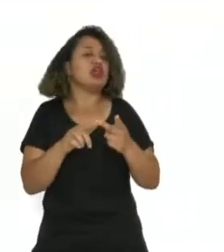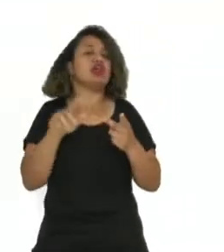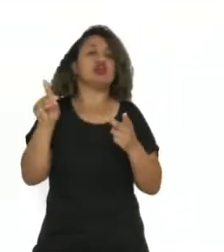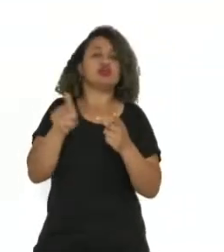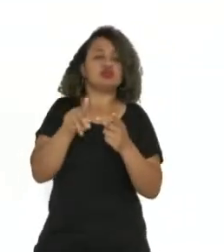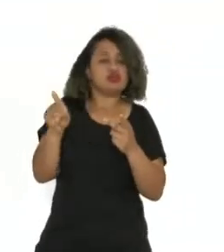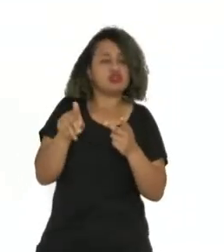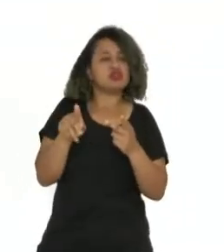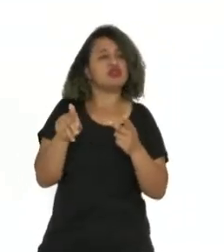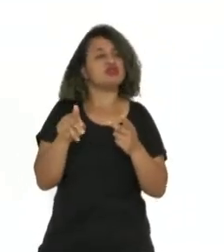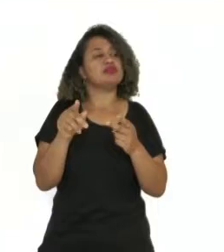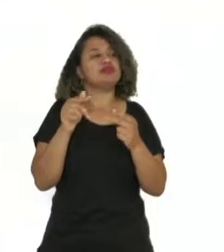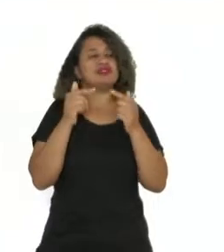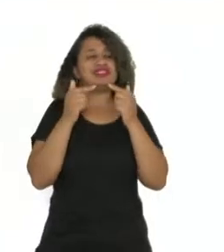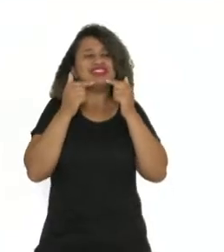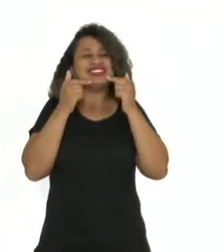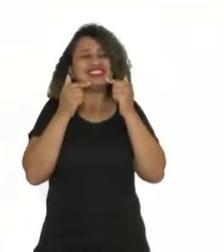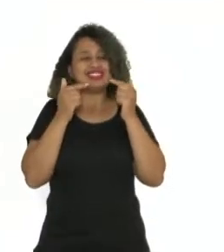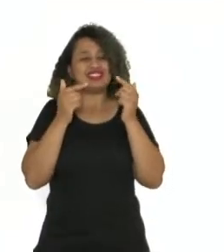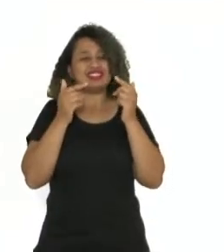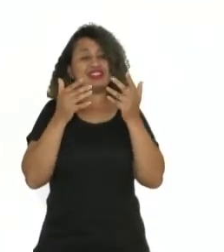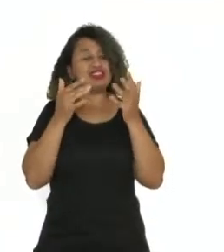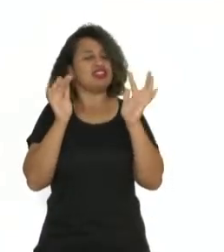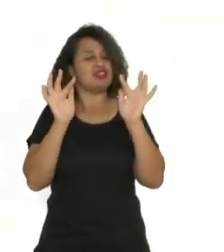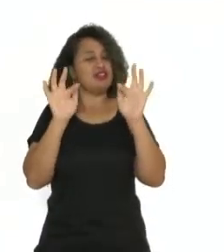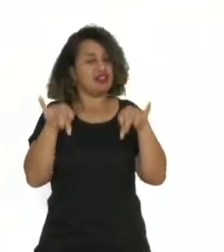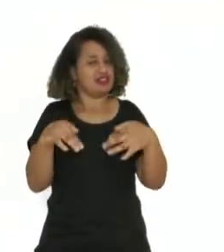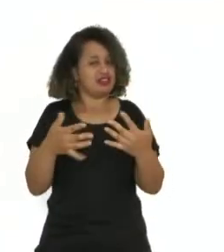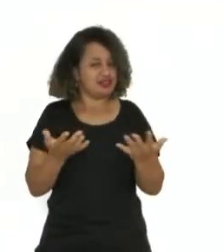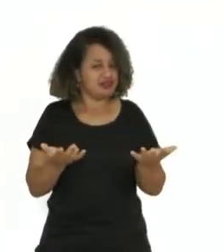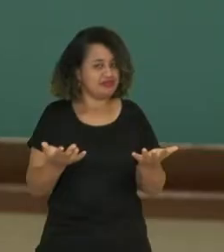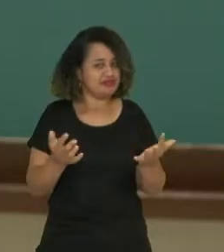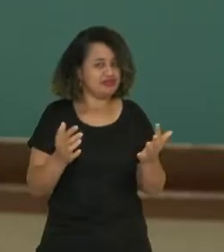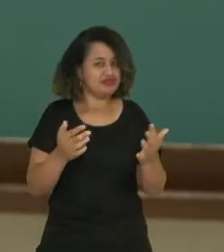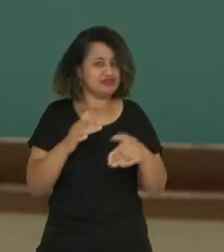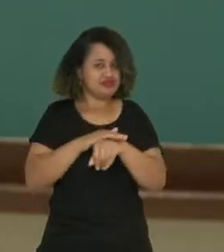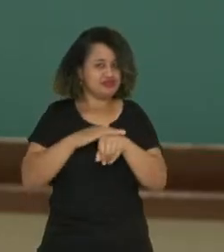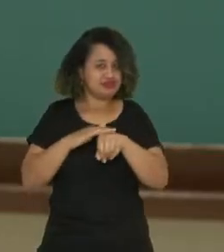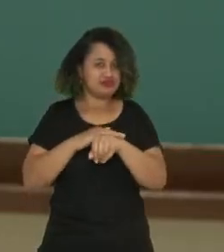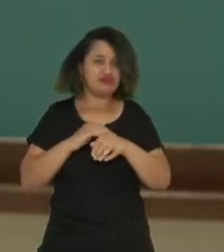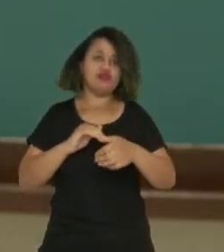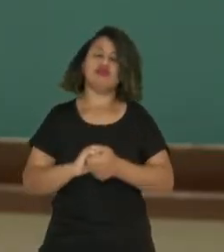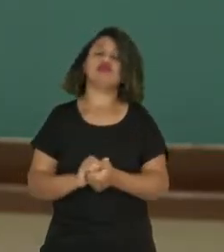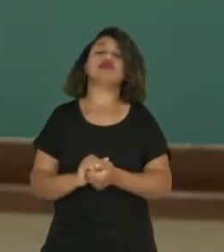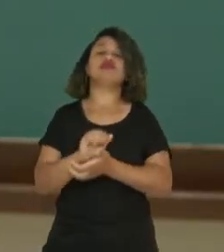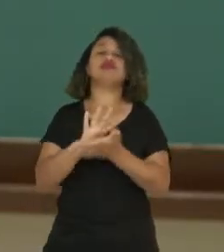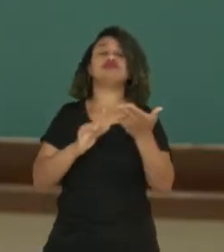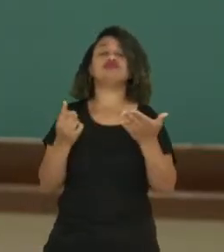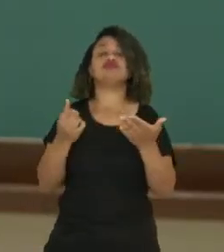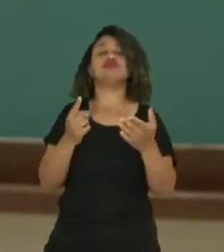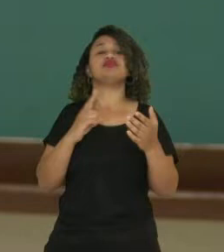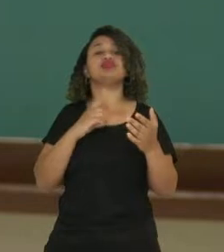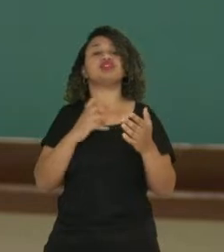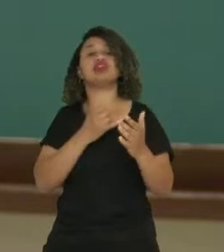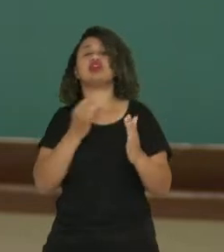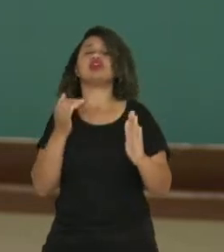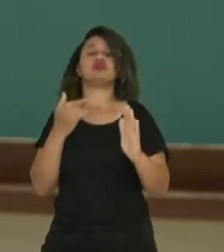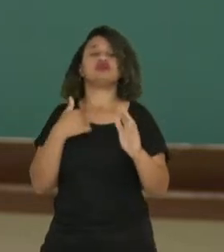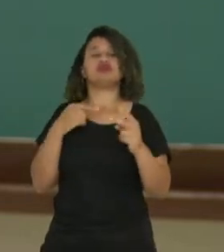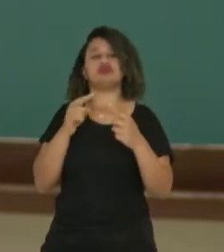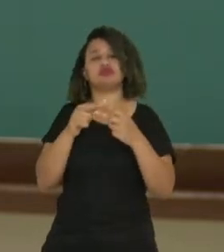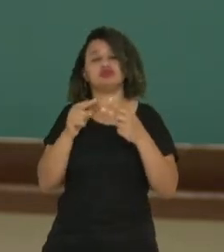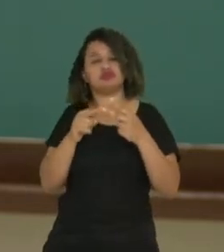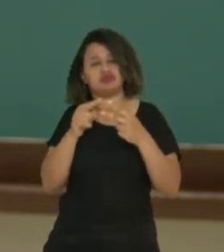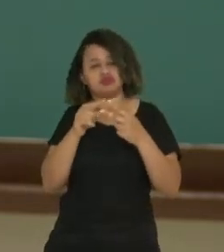professora." Deu um risinho forçado e quis encerrar o assunto. Na atividade 1 eu tenho algumas propostas para